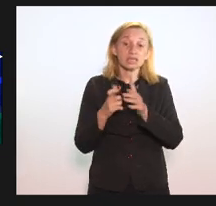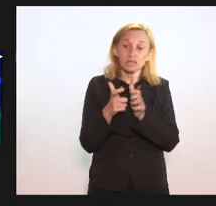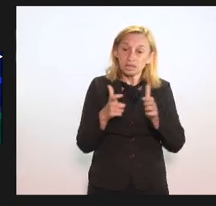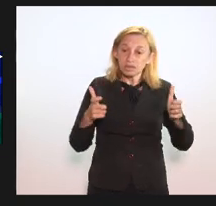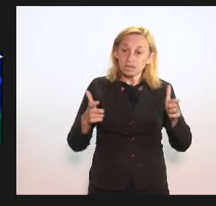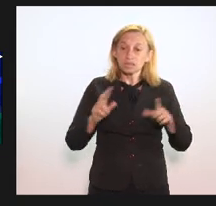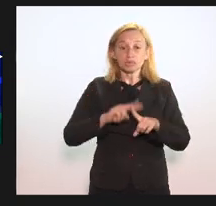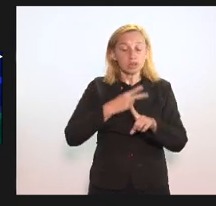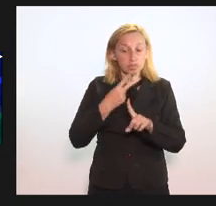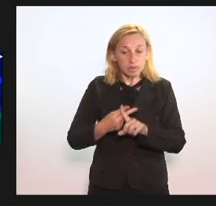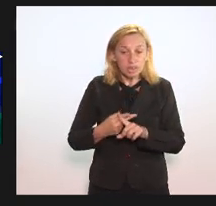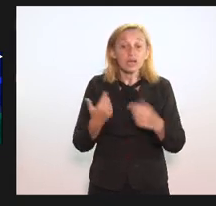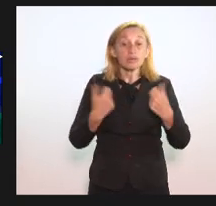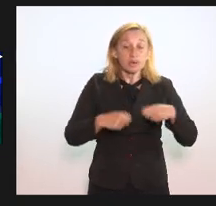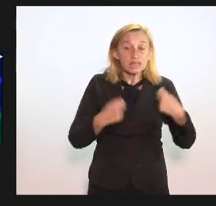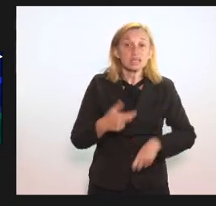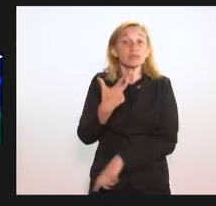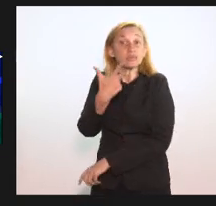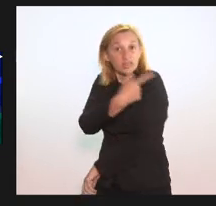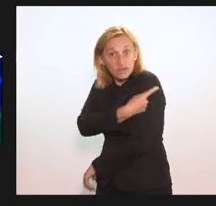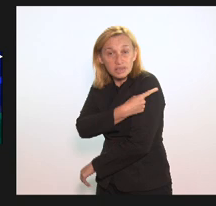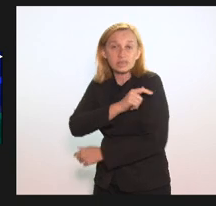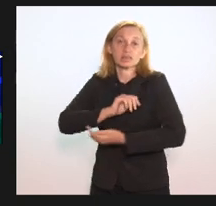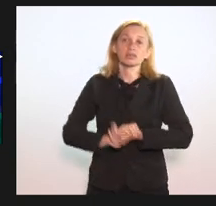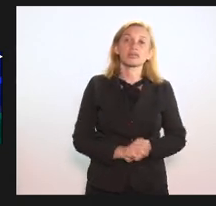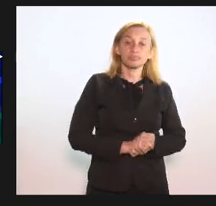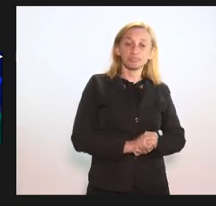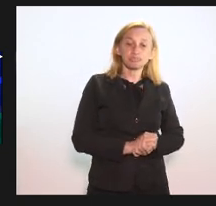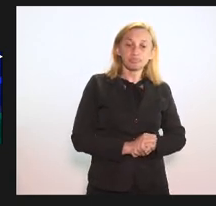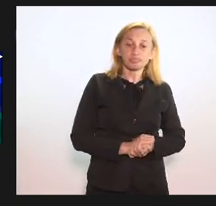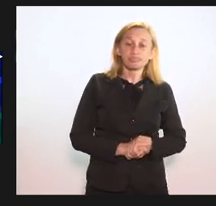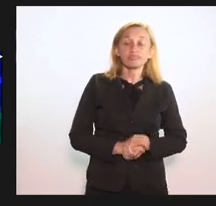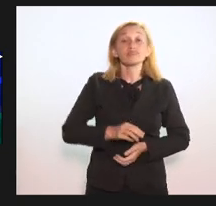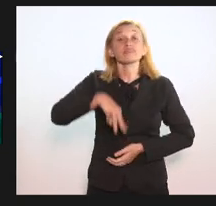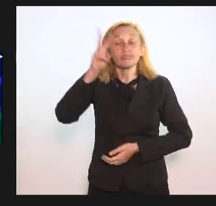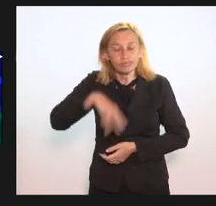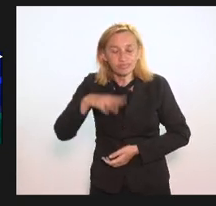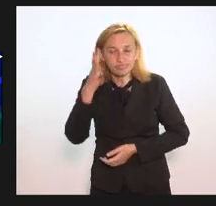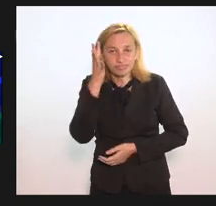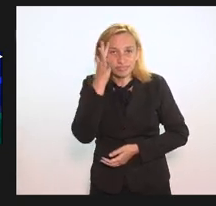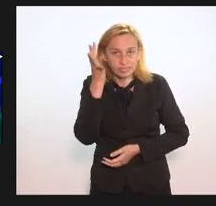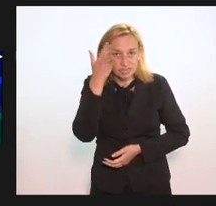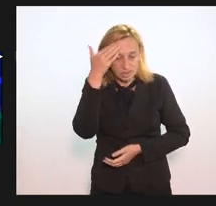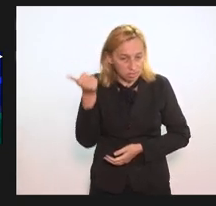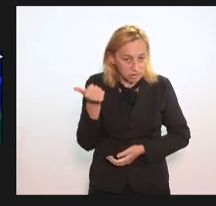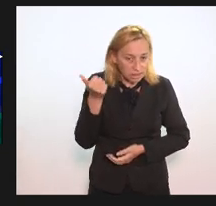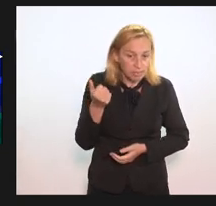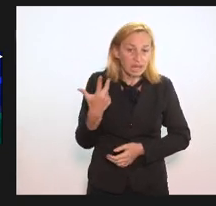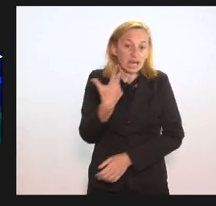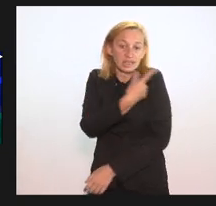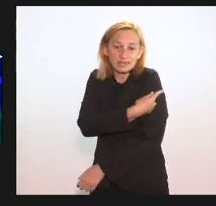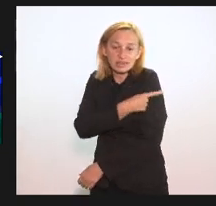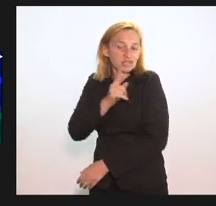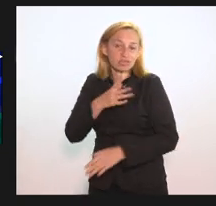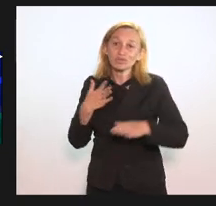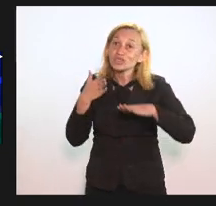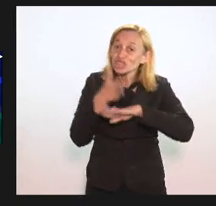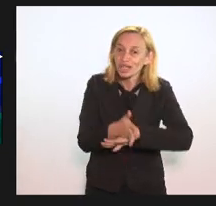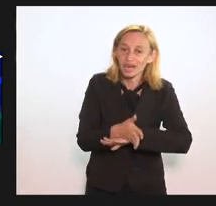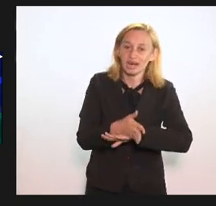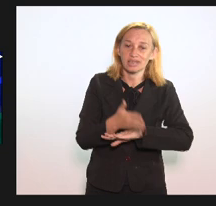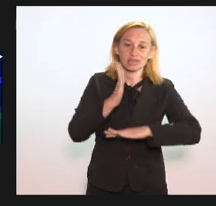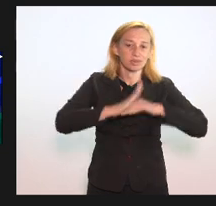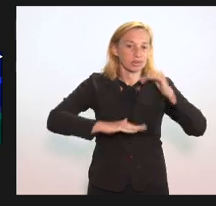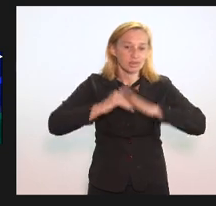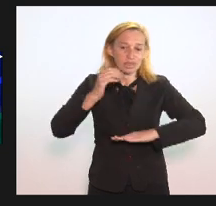precisamos de vacina e para quem não sabe as vacinas não chegaram os